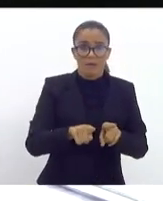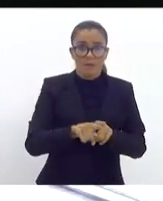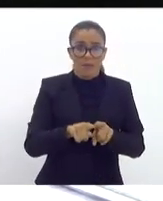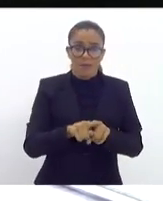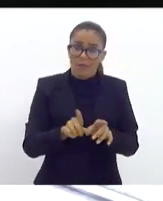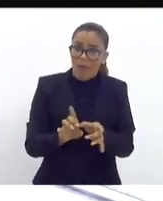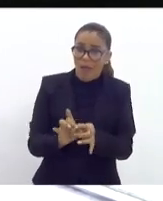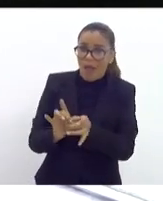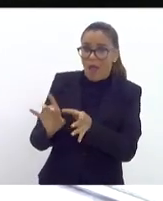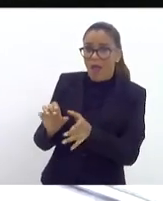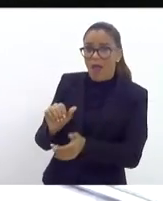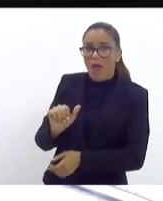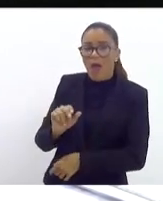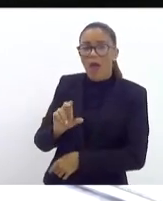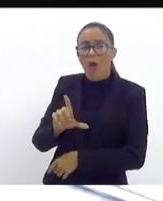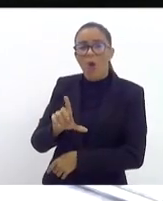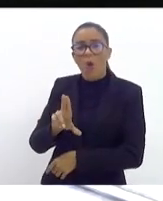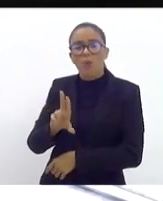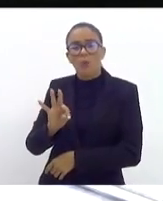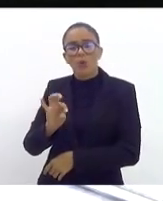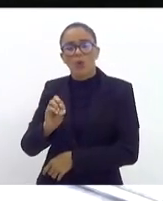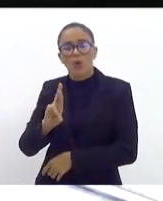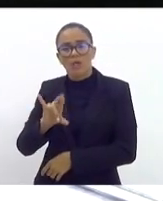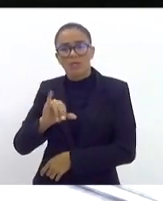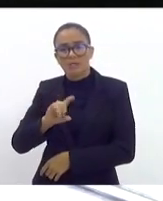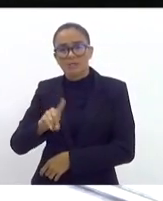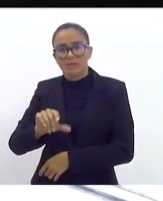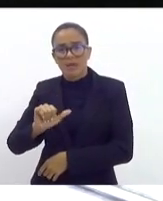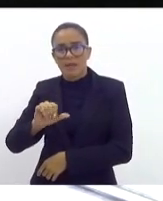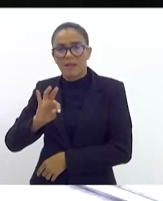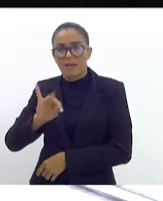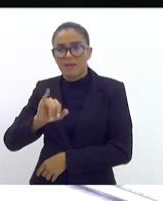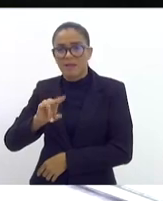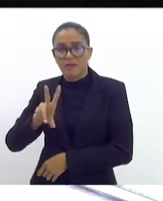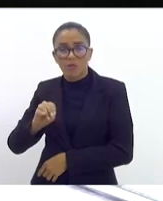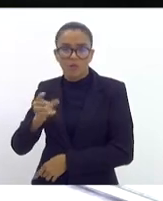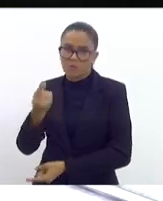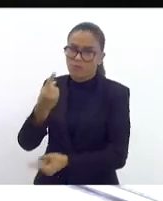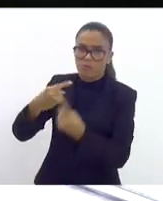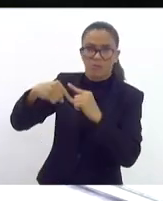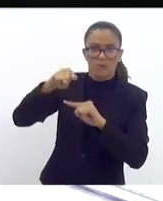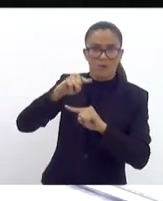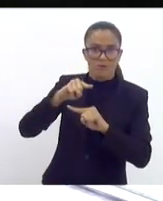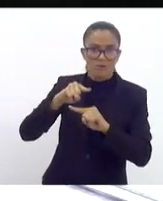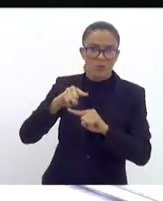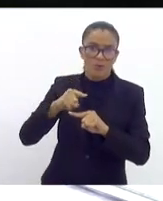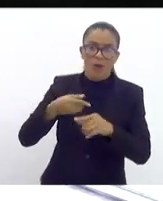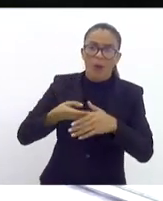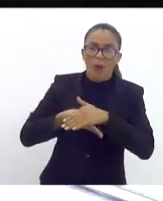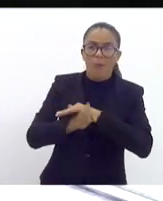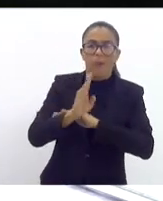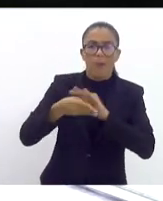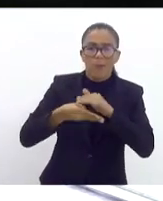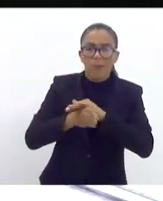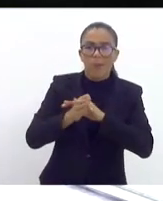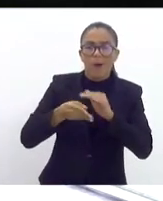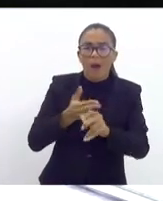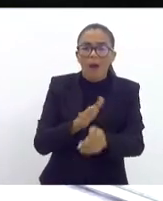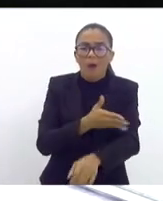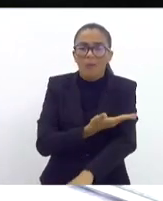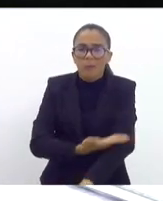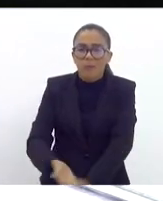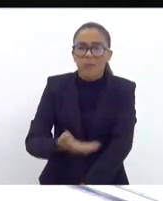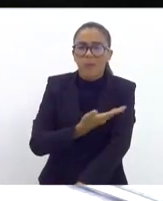autorizativo não supera o vício de iniciativa e por via de consequência